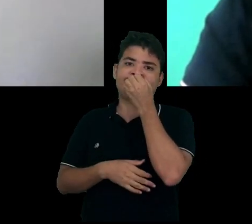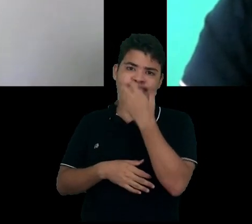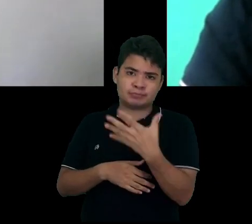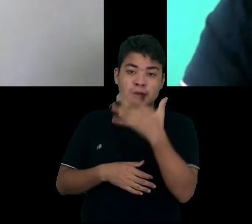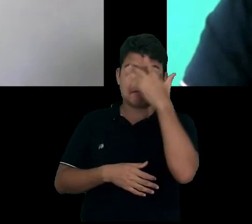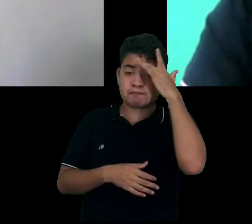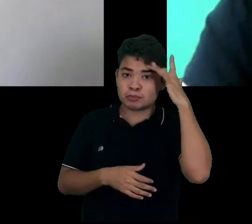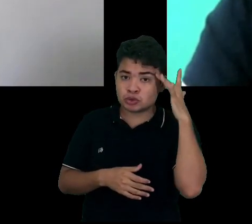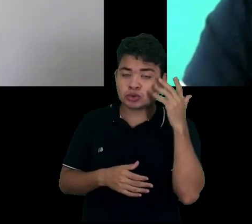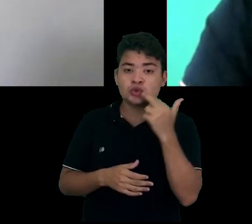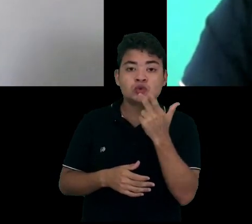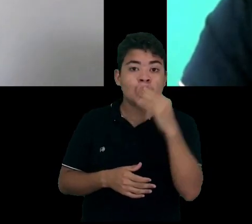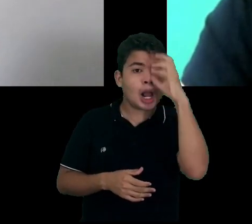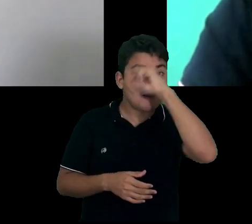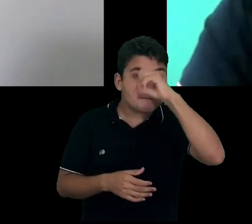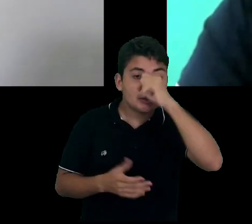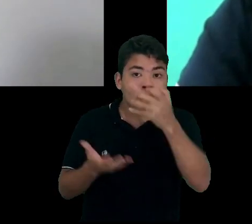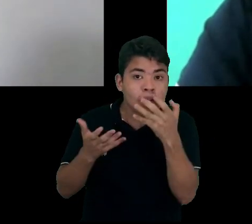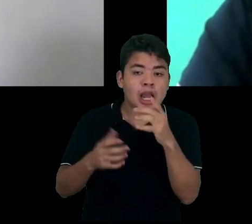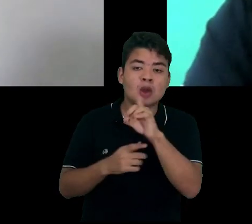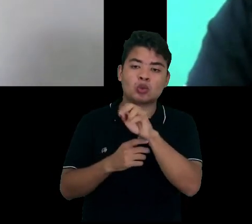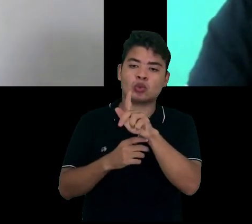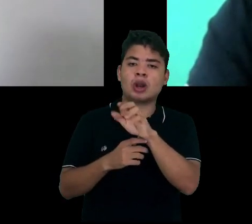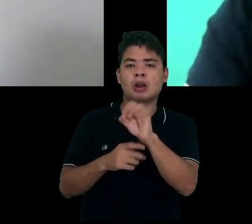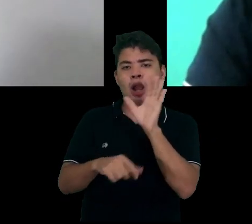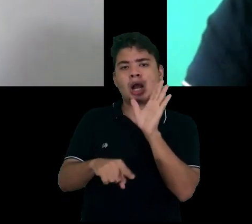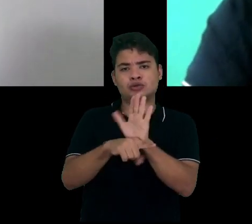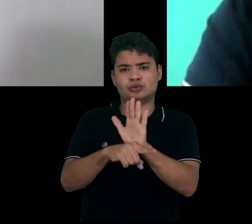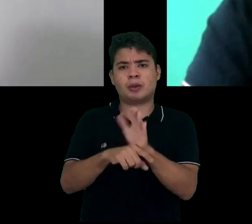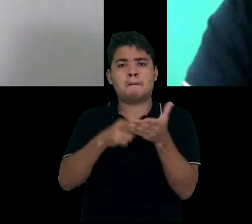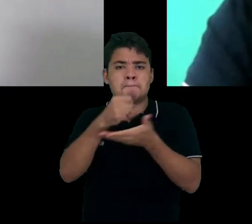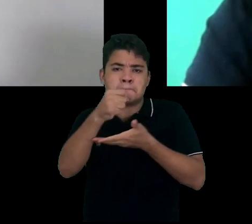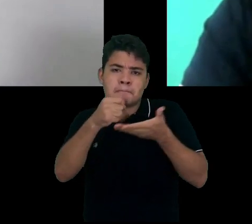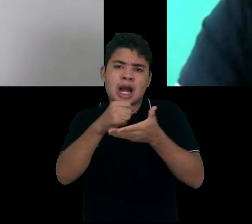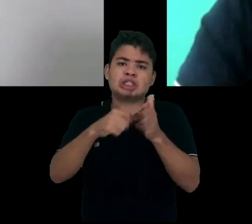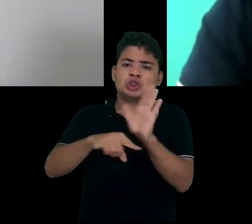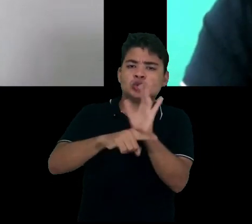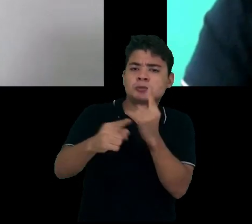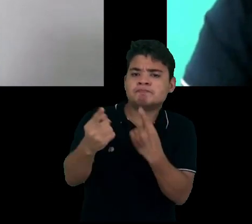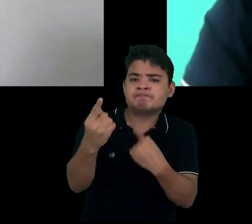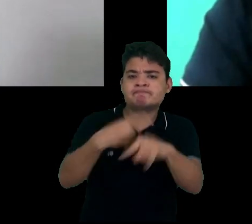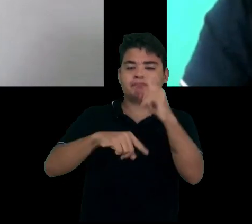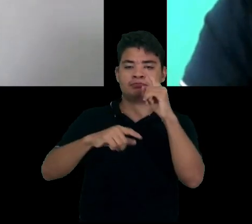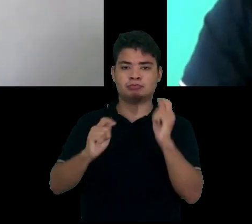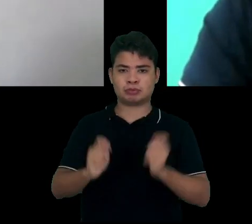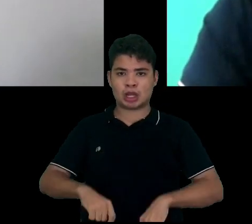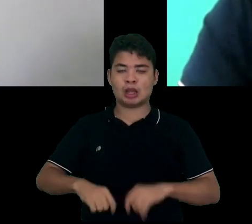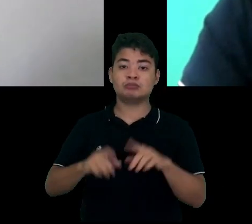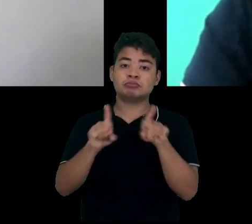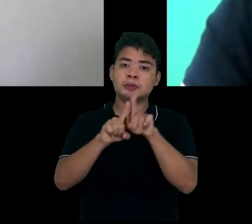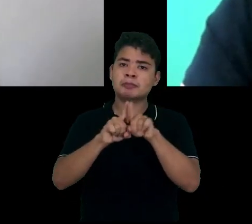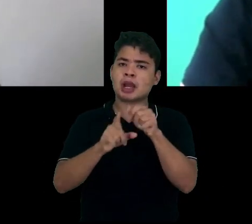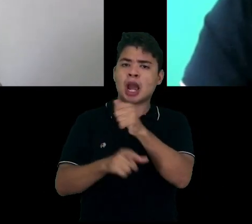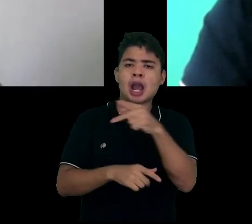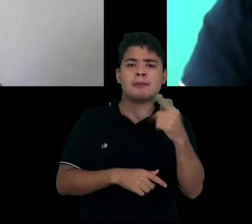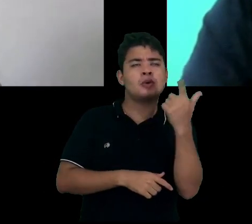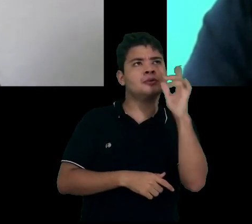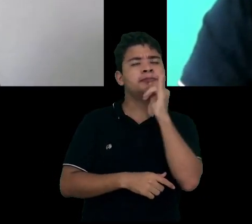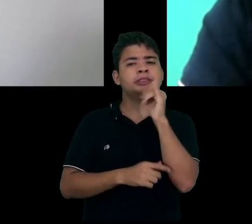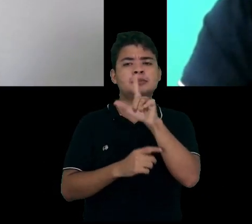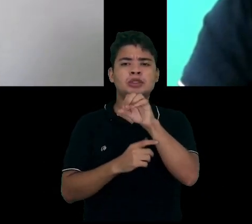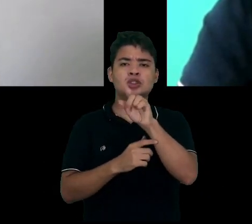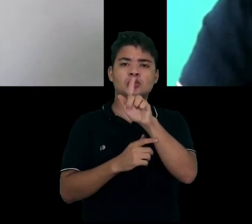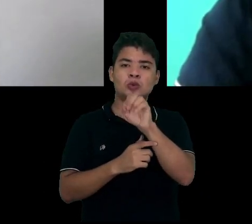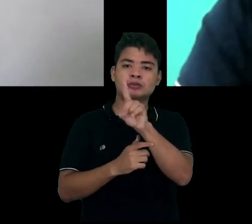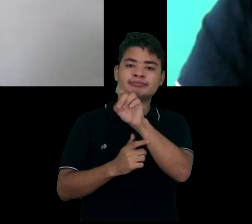está aprendendo um idioma. É que nem eu falei, ele dá uma base muito boa. Tem outros aplicativos também, tem o Lingodir